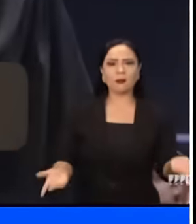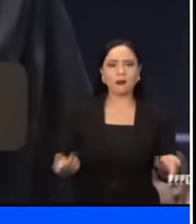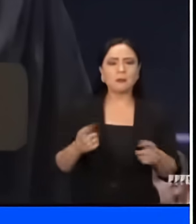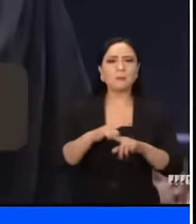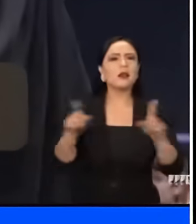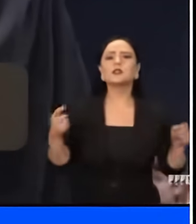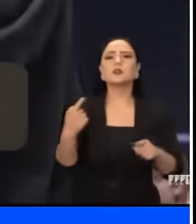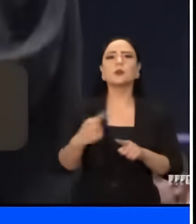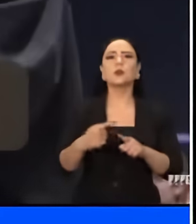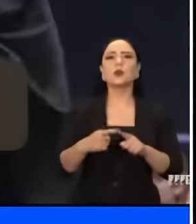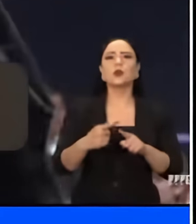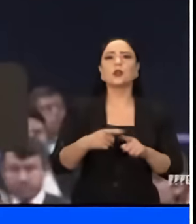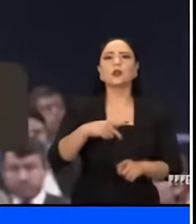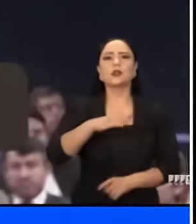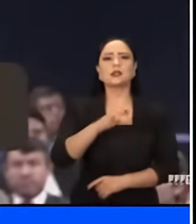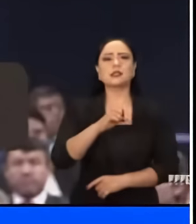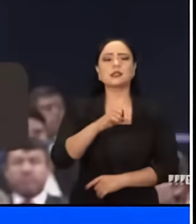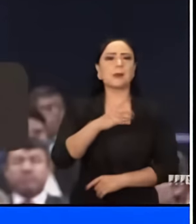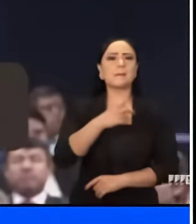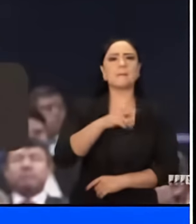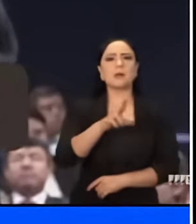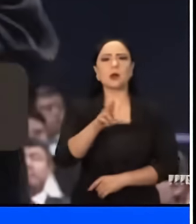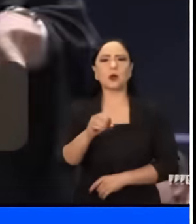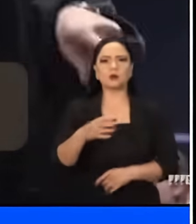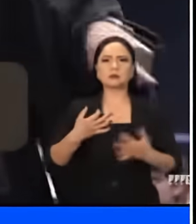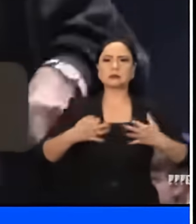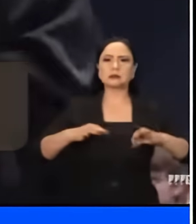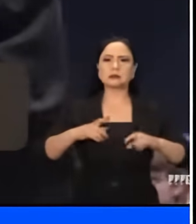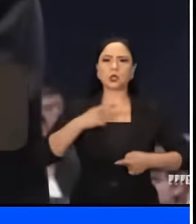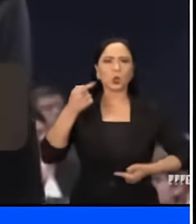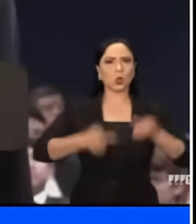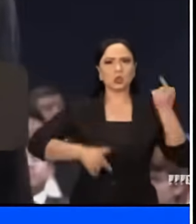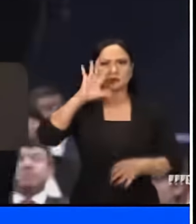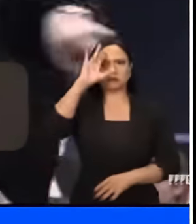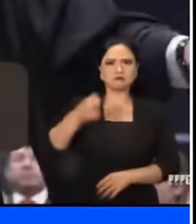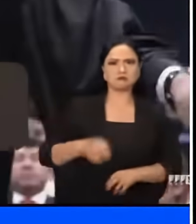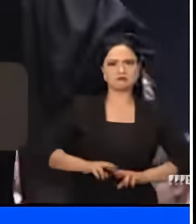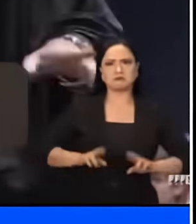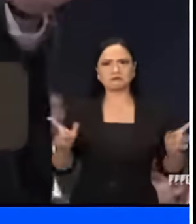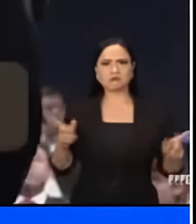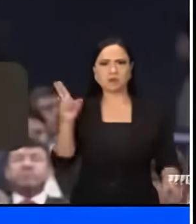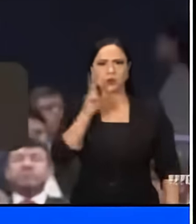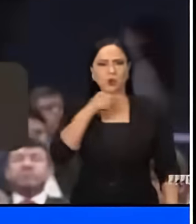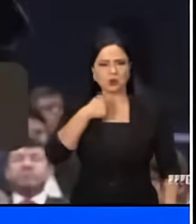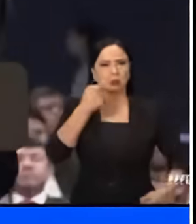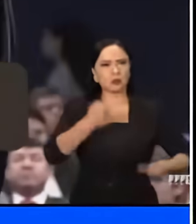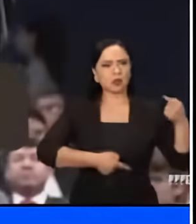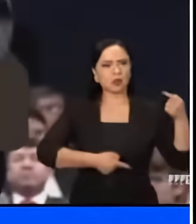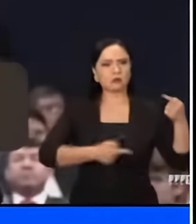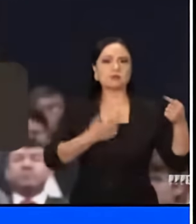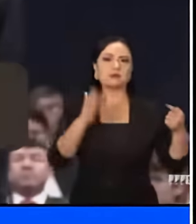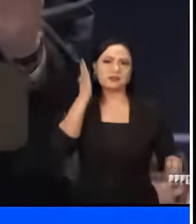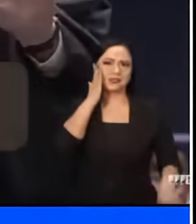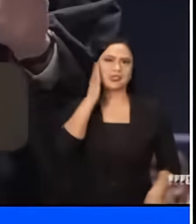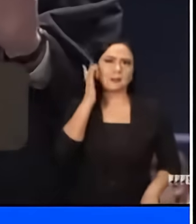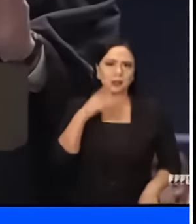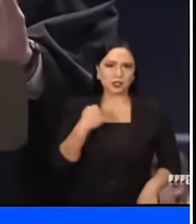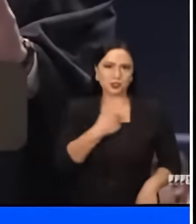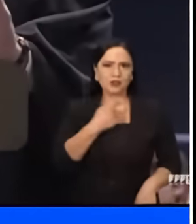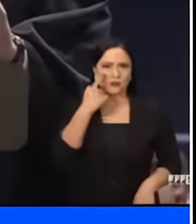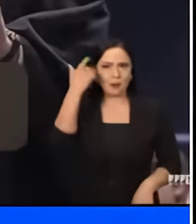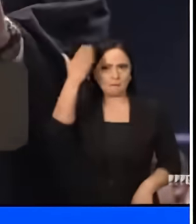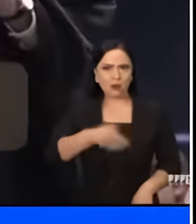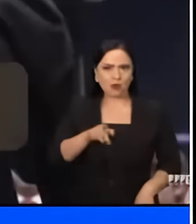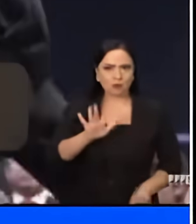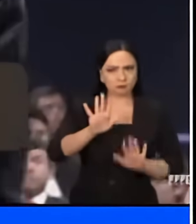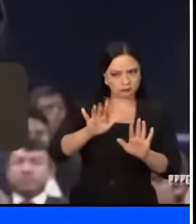fez o general Paulo Sérgio? Não, a gente tem que ter unidade contra qualquer medida de exceção. Eu sou contrário. Isso era conhecido e sabido, e vamos mergulhar na prova dos autos